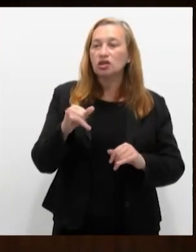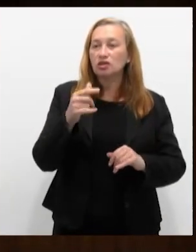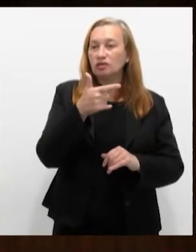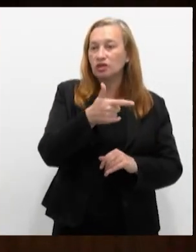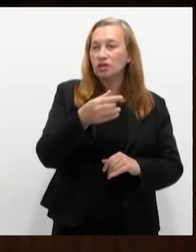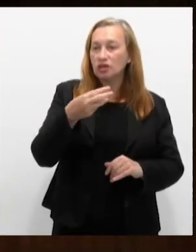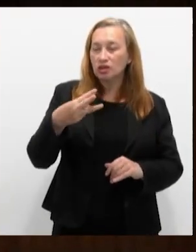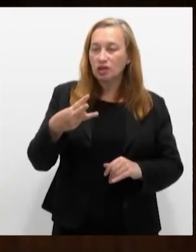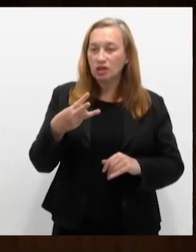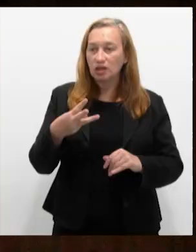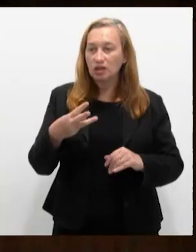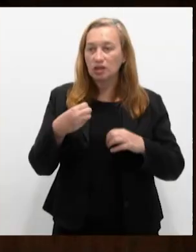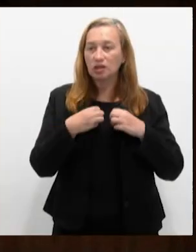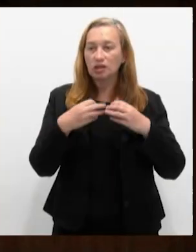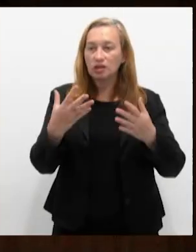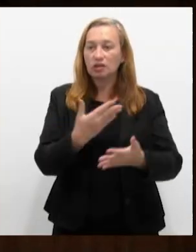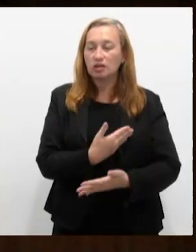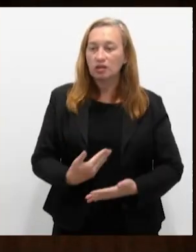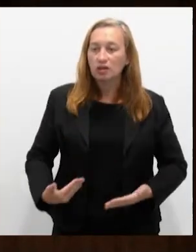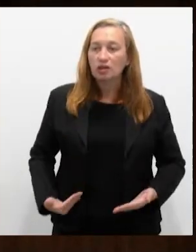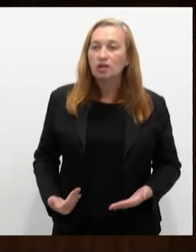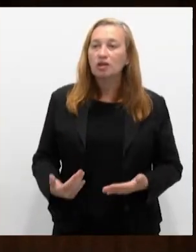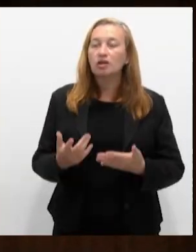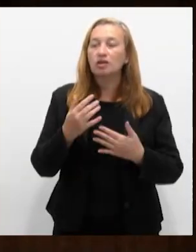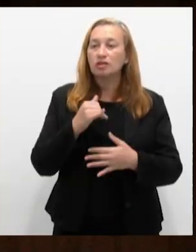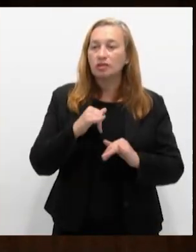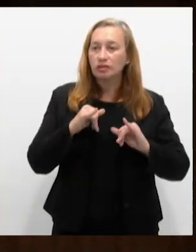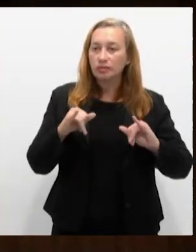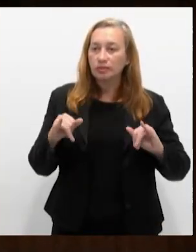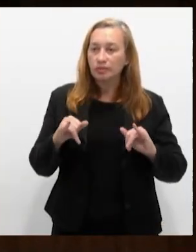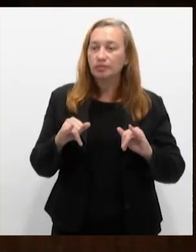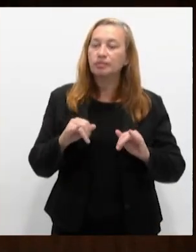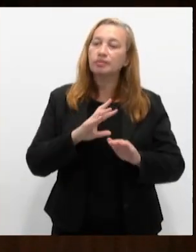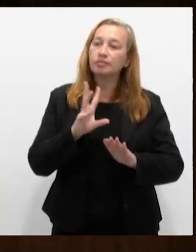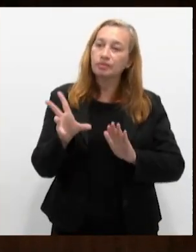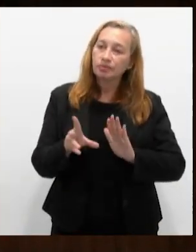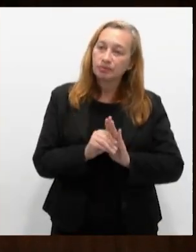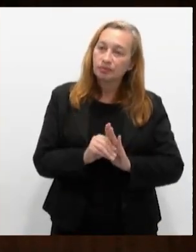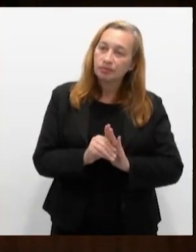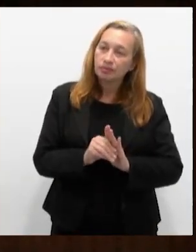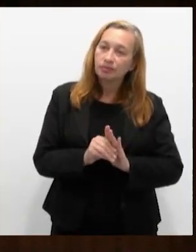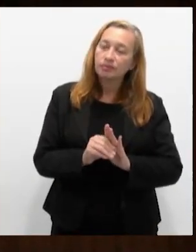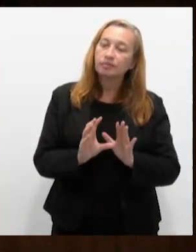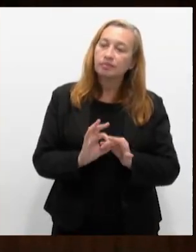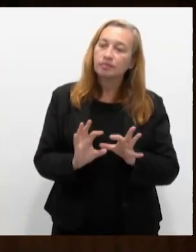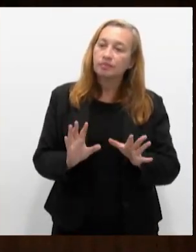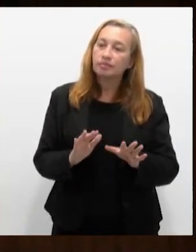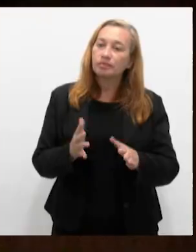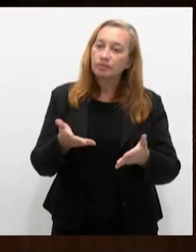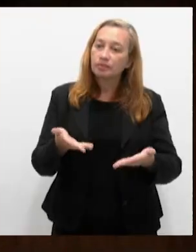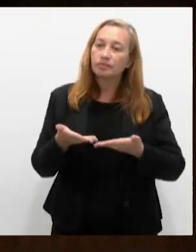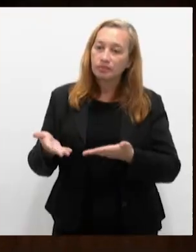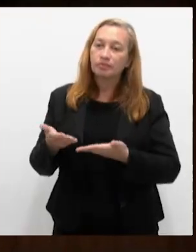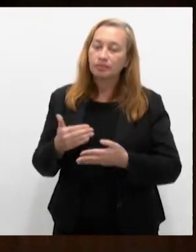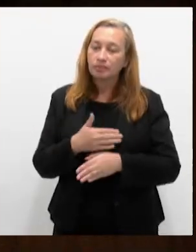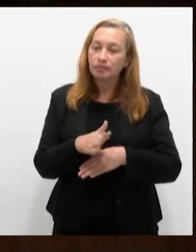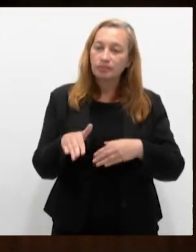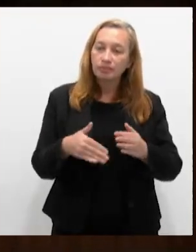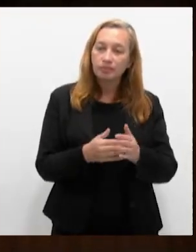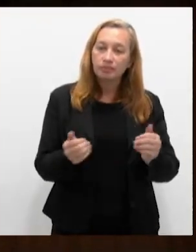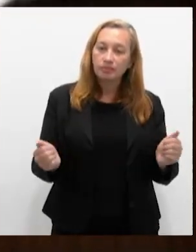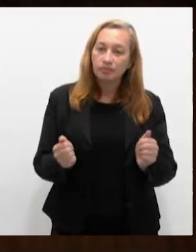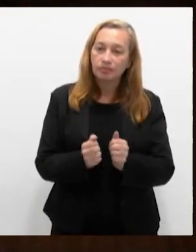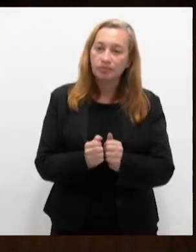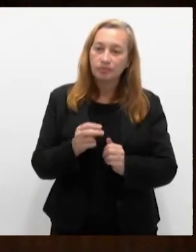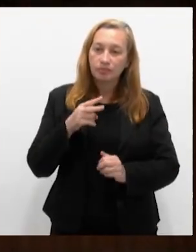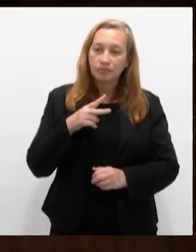23 e anunciar que essas emendas abrem essa porta e chamar todos a participar e reforçar